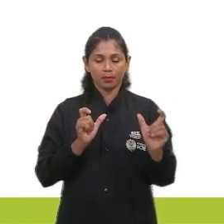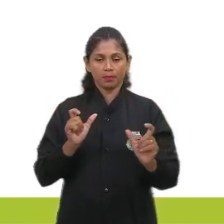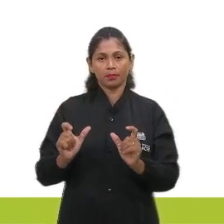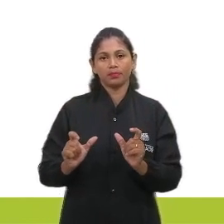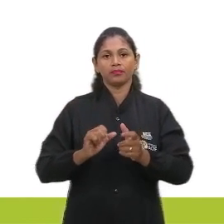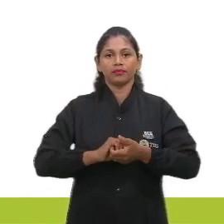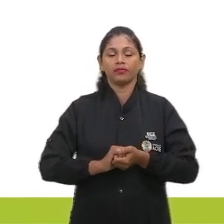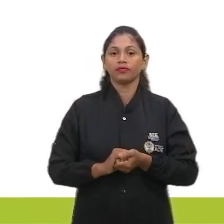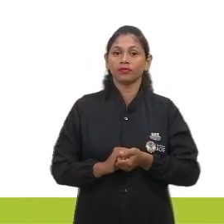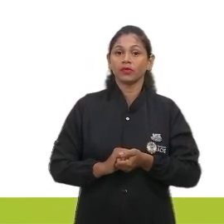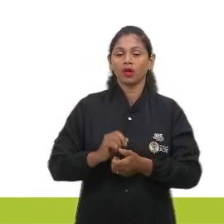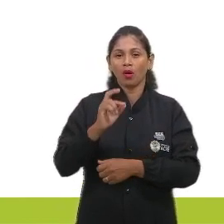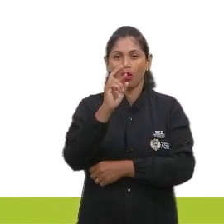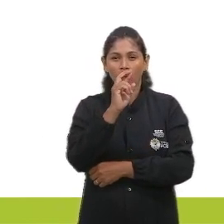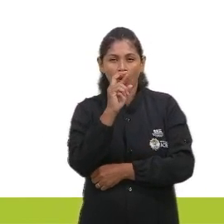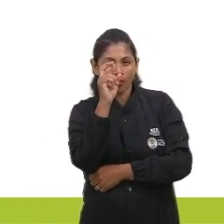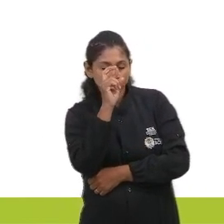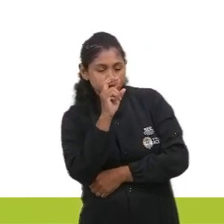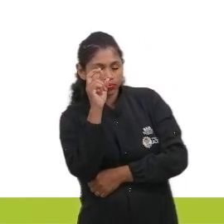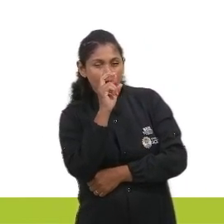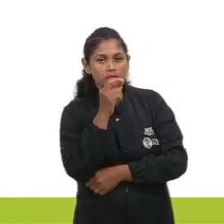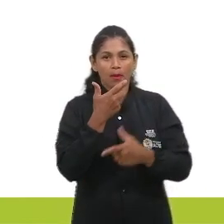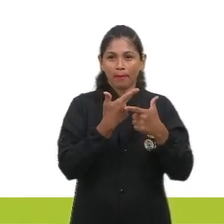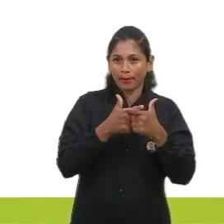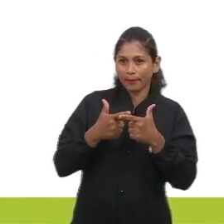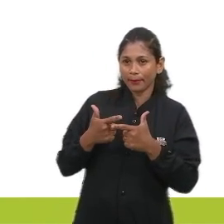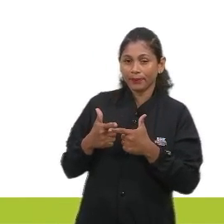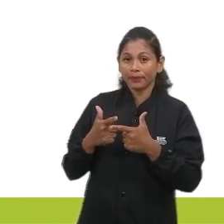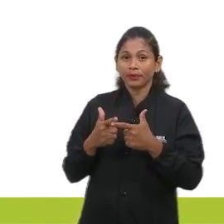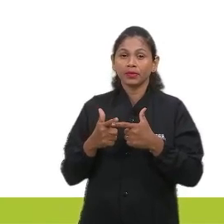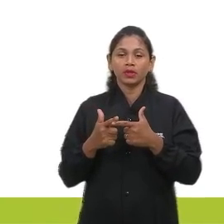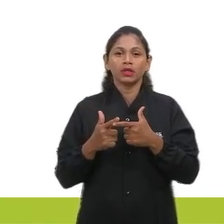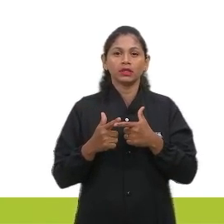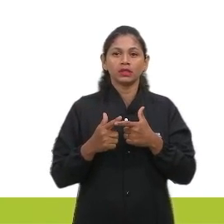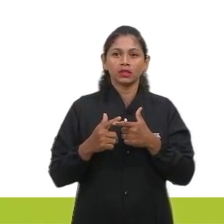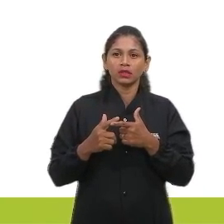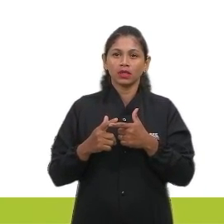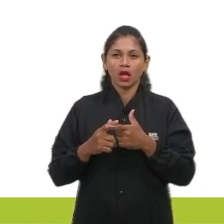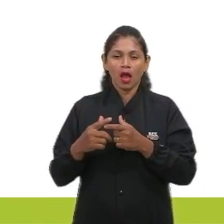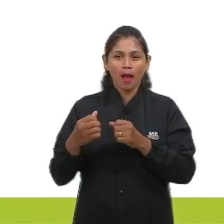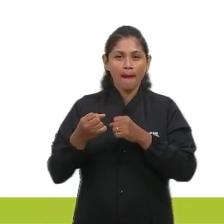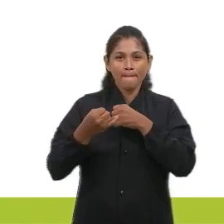temos observação, problematização, hipóteses,